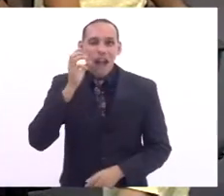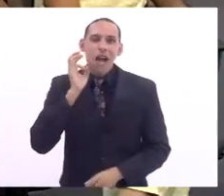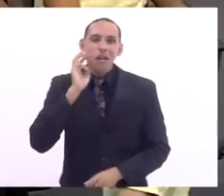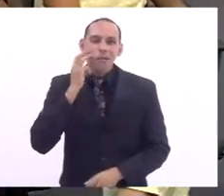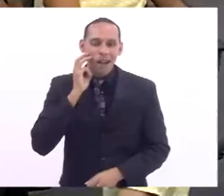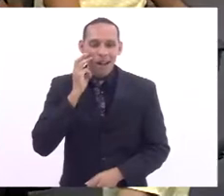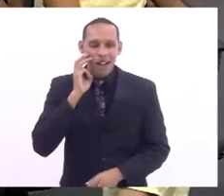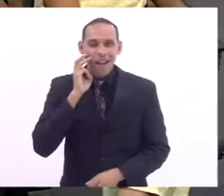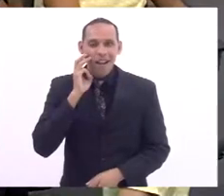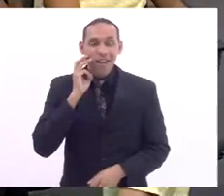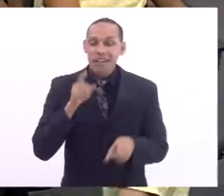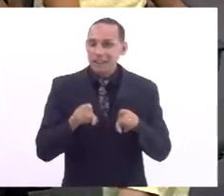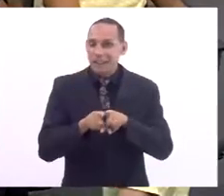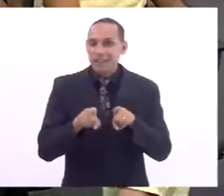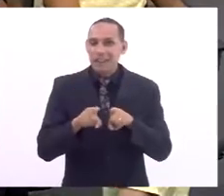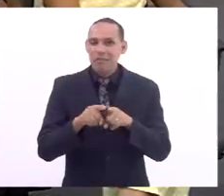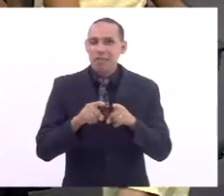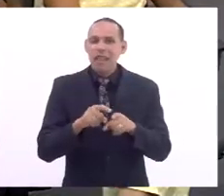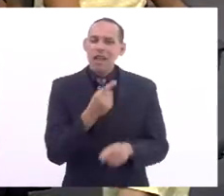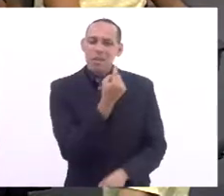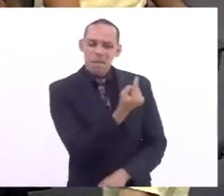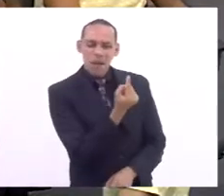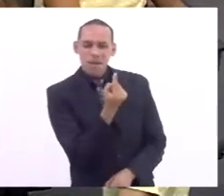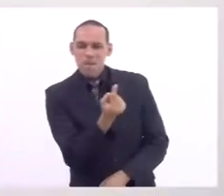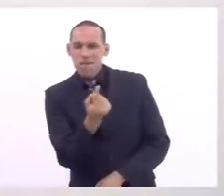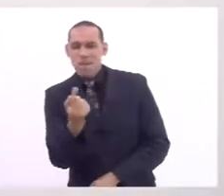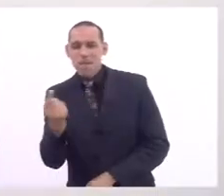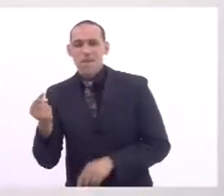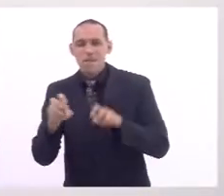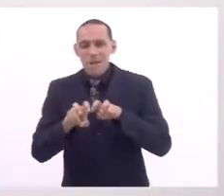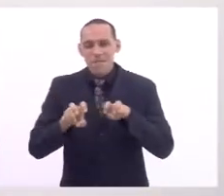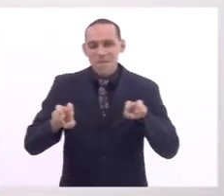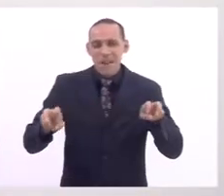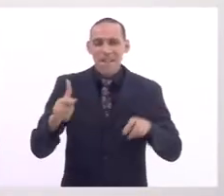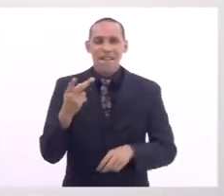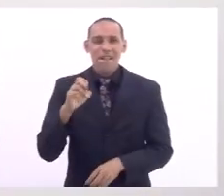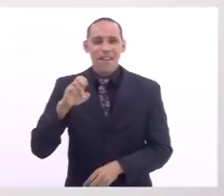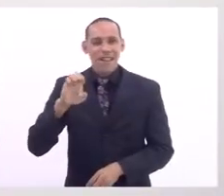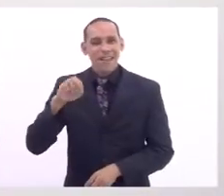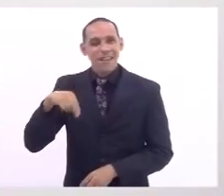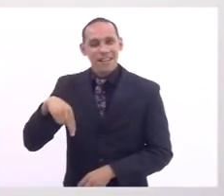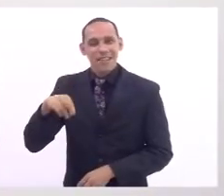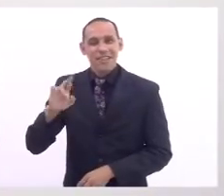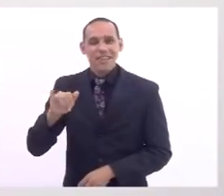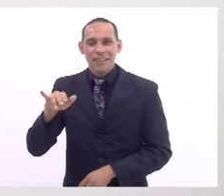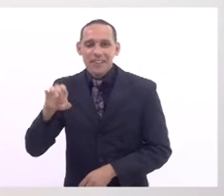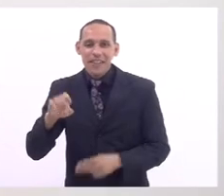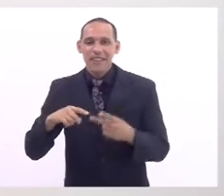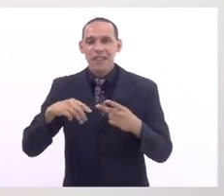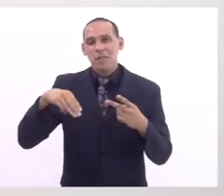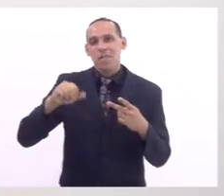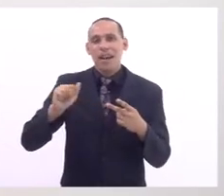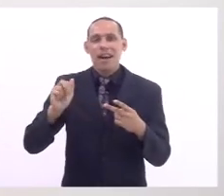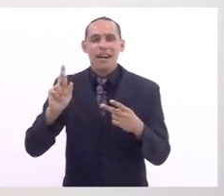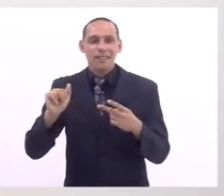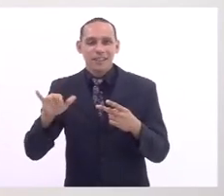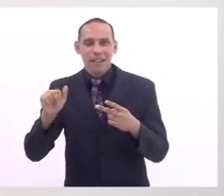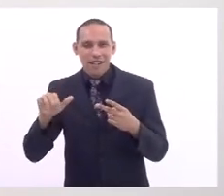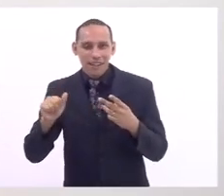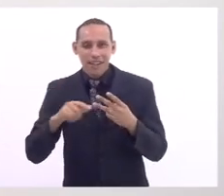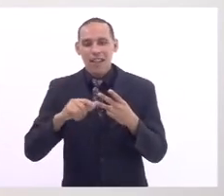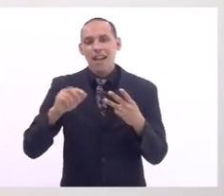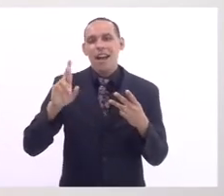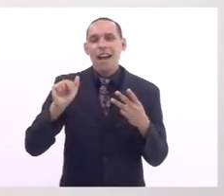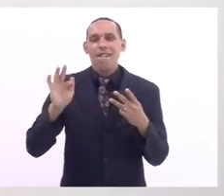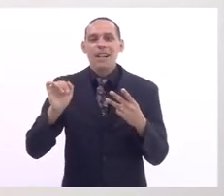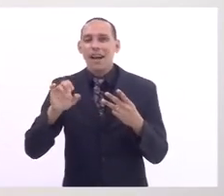waldeck Carneiro saudade visualmente toda mesa Henrique Mariana Rafaela o subsecretário o